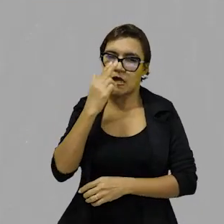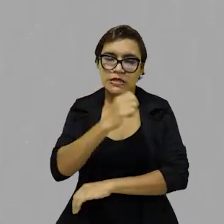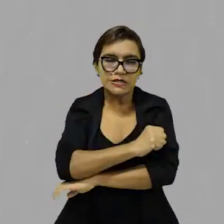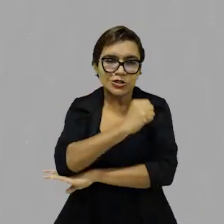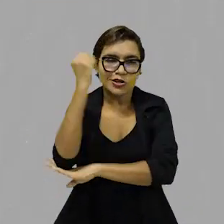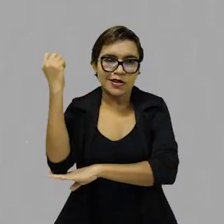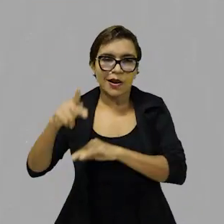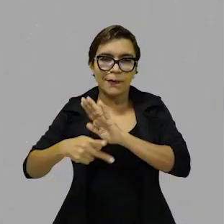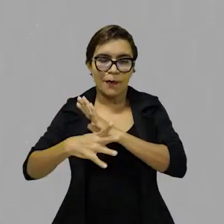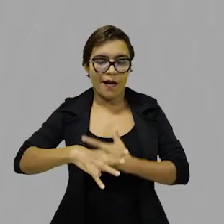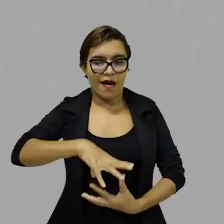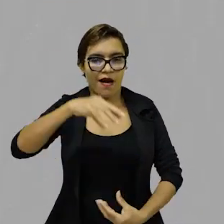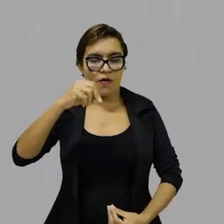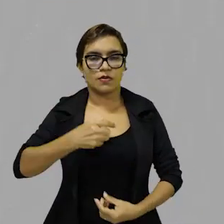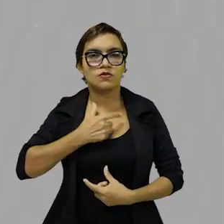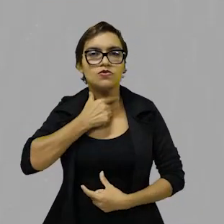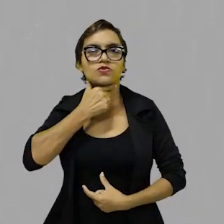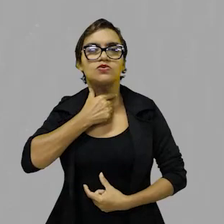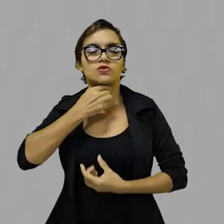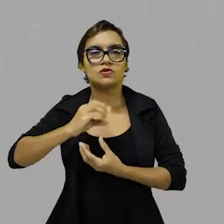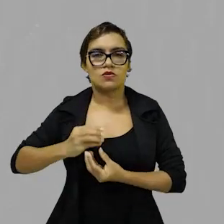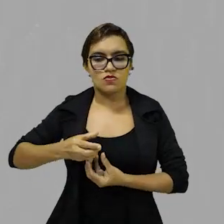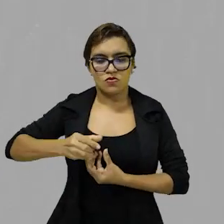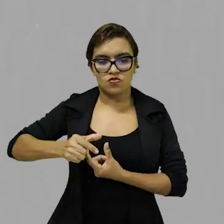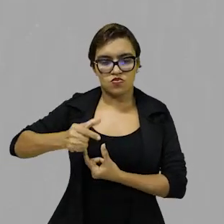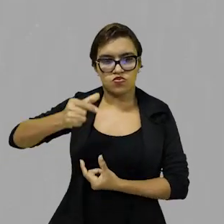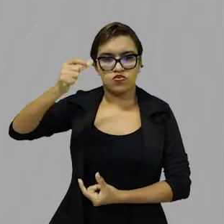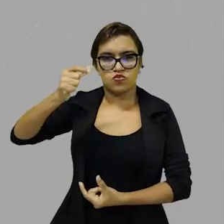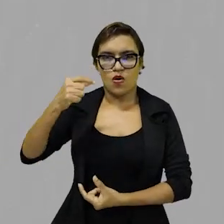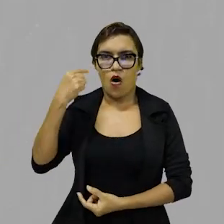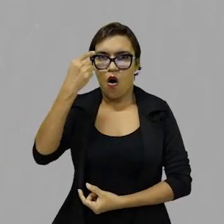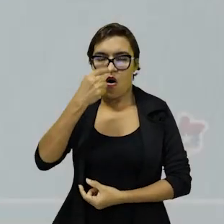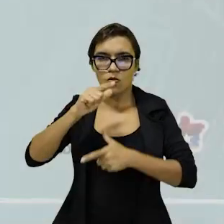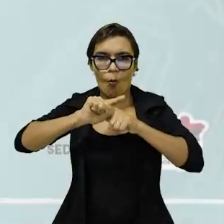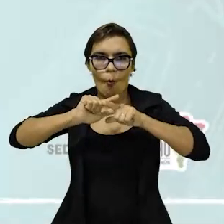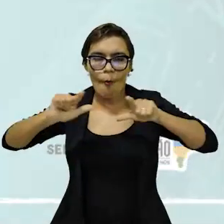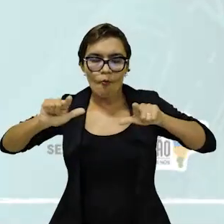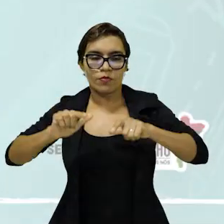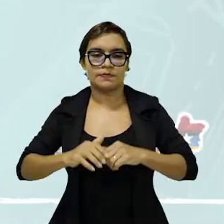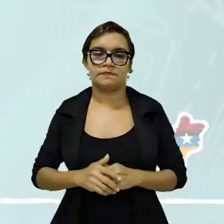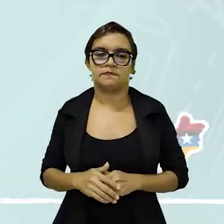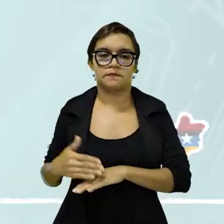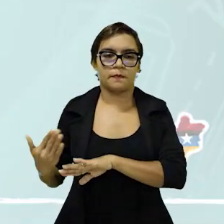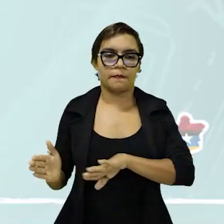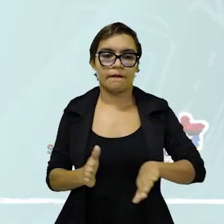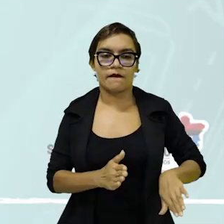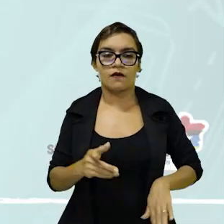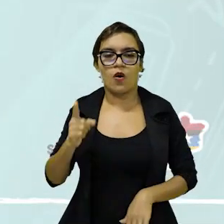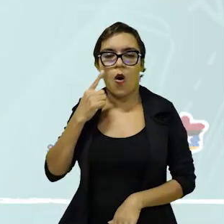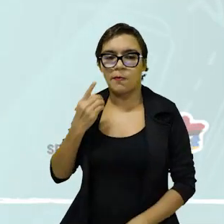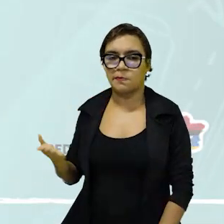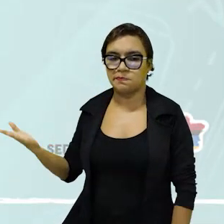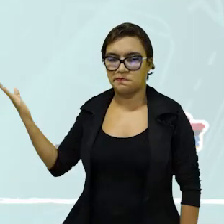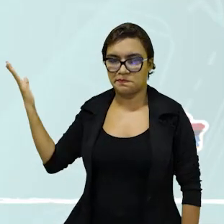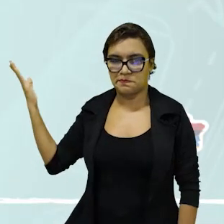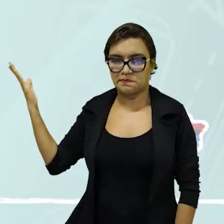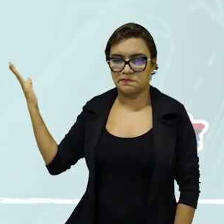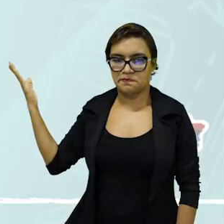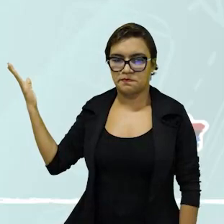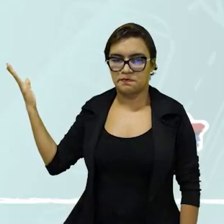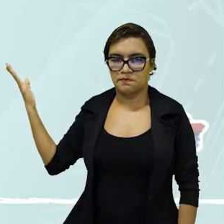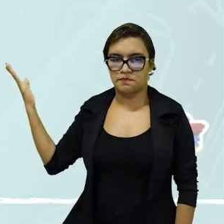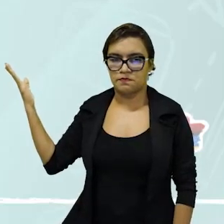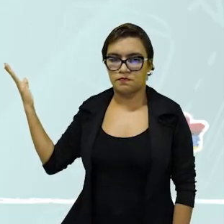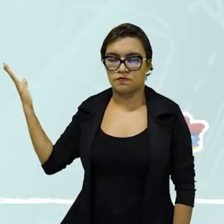amarelo, pescoços muito compridos, olhos vazios, entre outros. O Paul Klee, que é o nosso último representante, ele